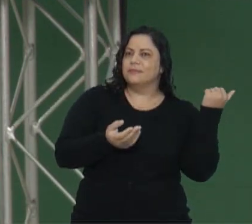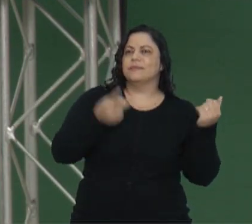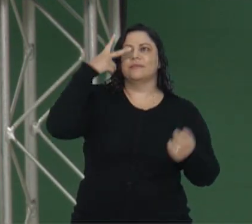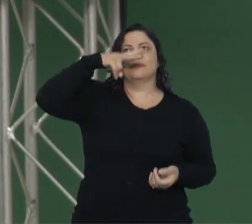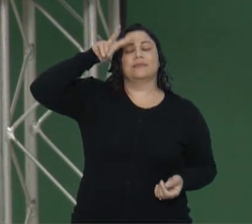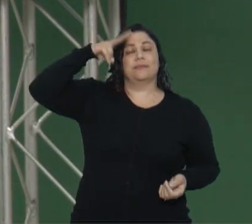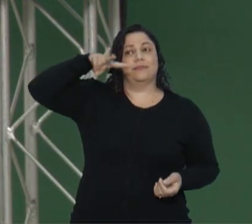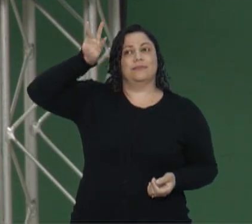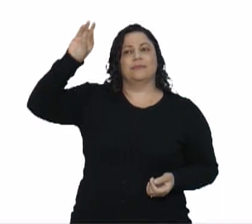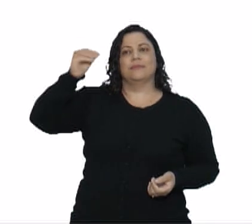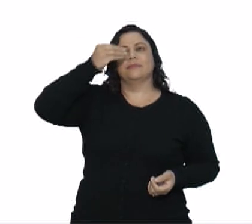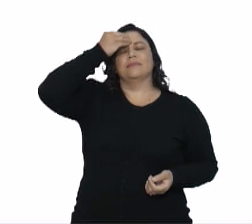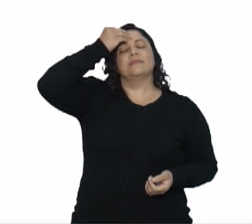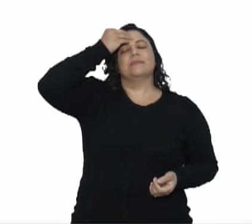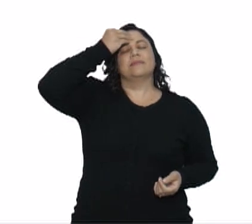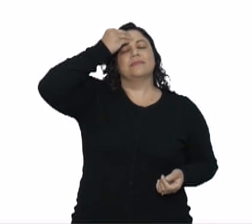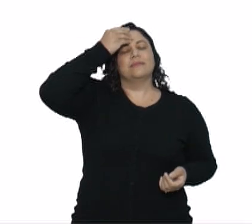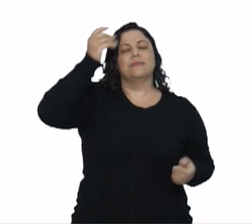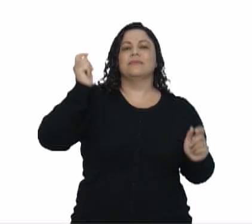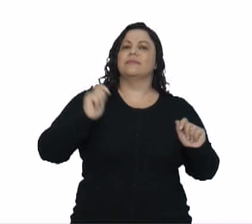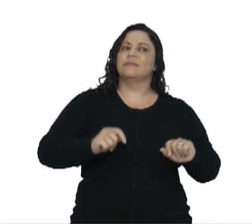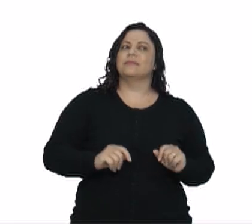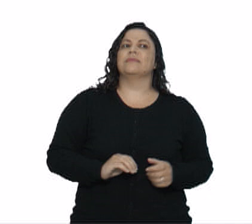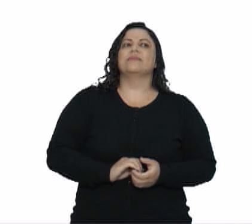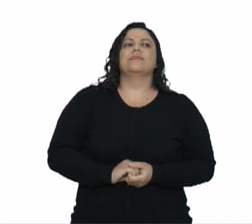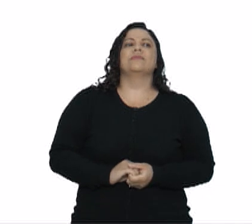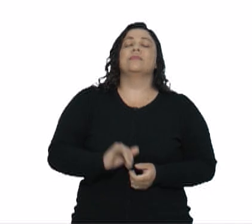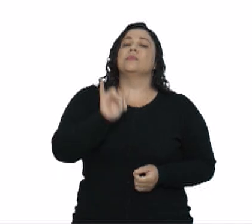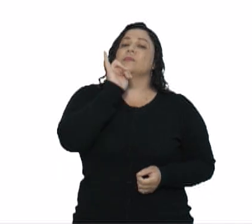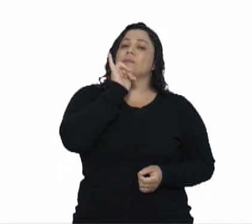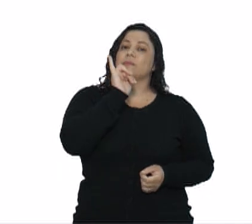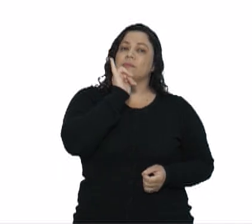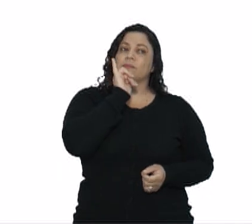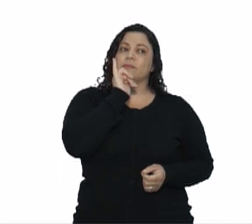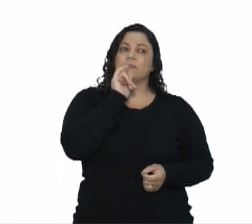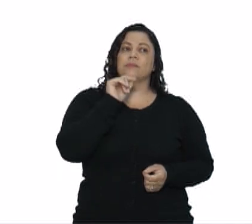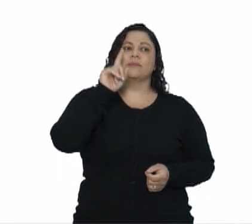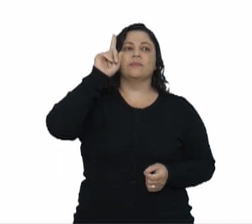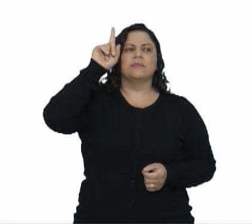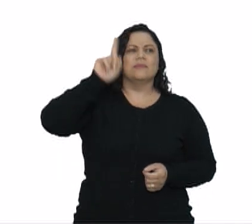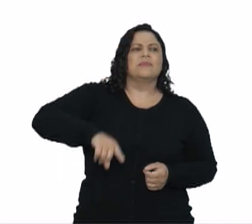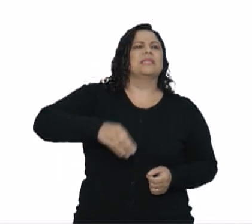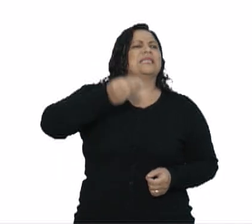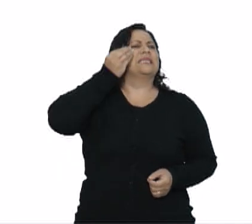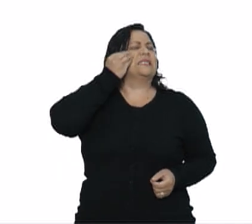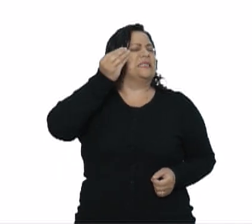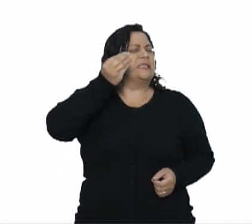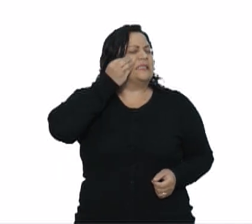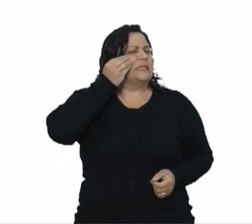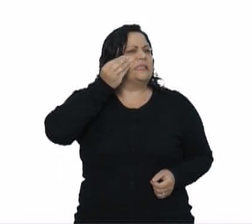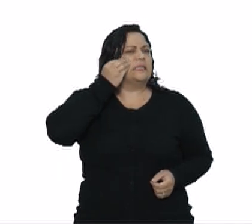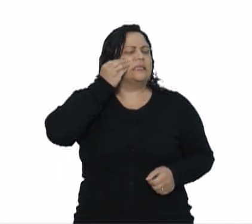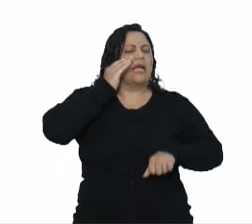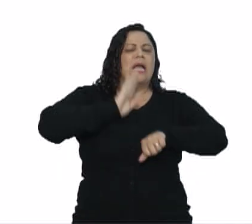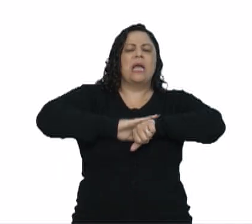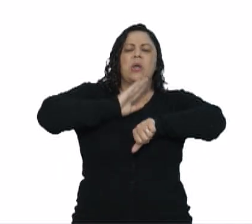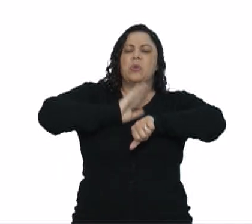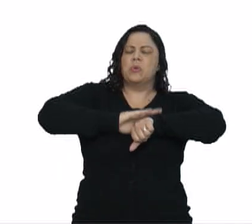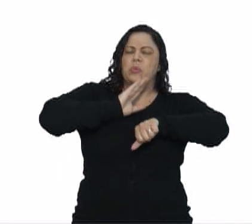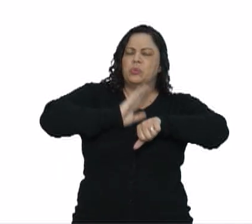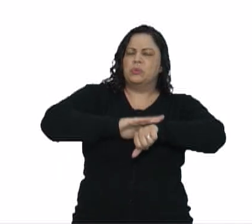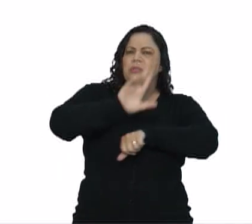você pode memorizar essas preposições aqui. Veja um exemplo. Ele tentar aumentar o tempo gasto com amigos